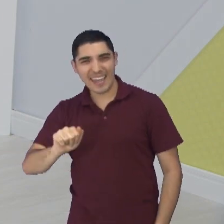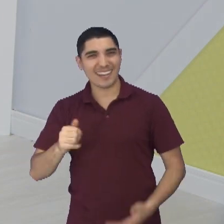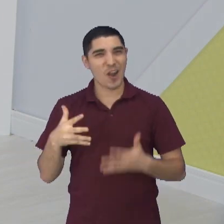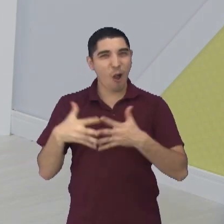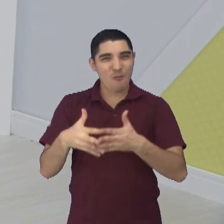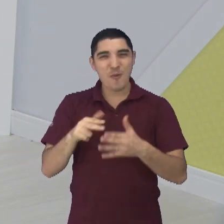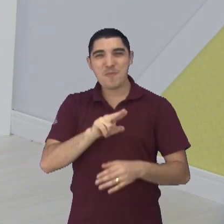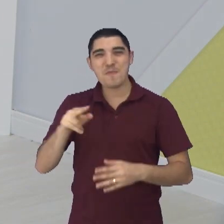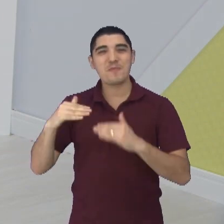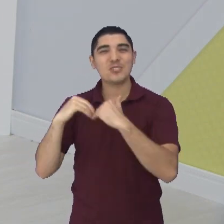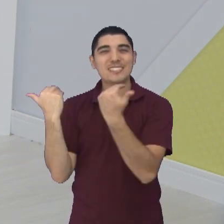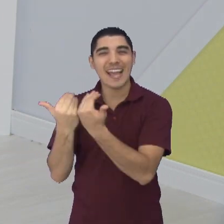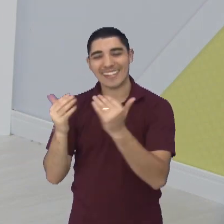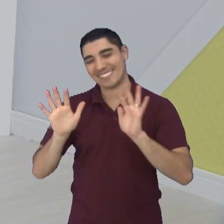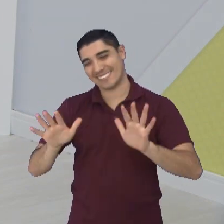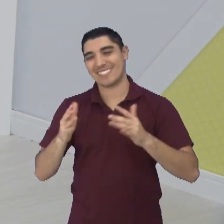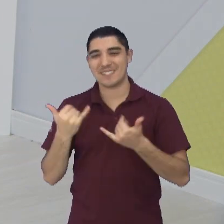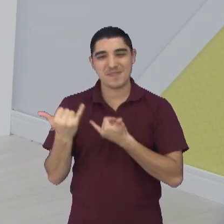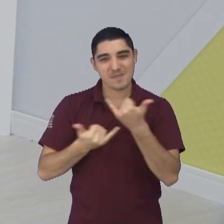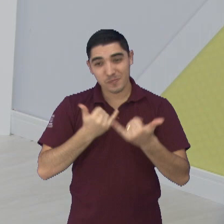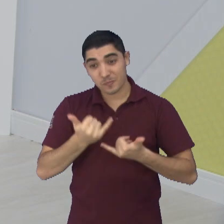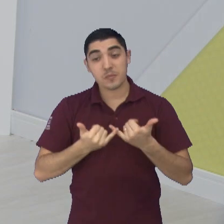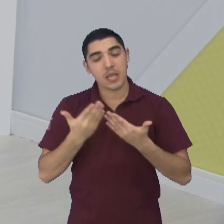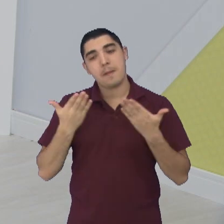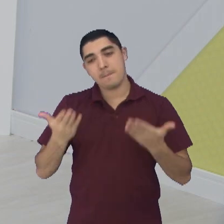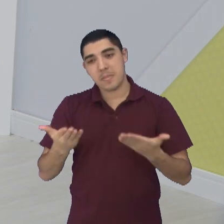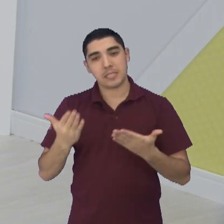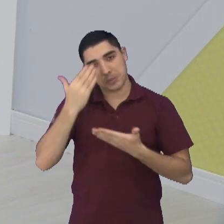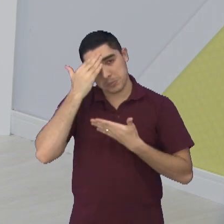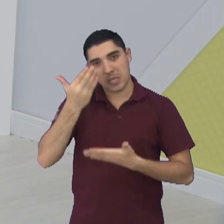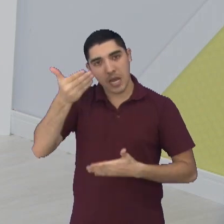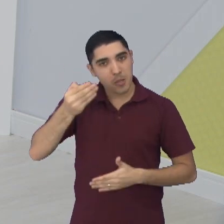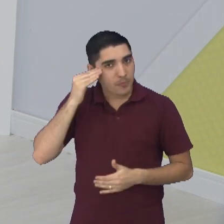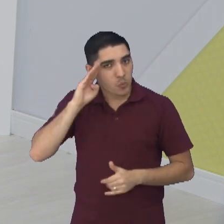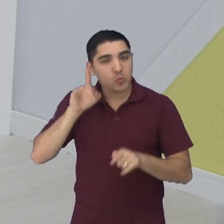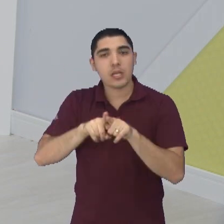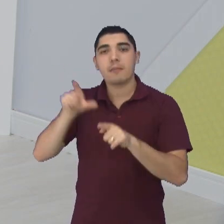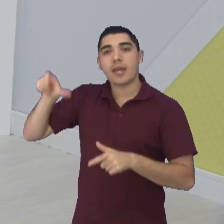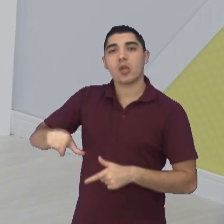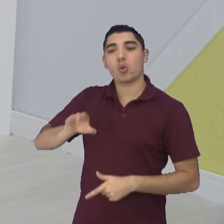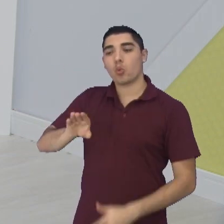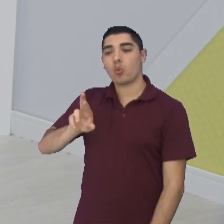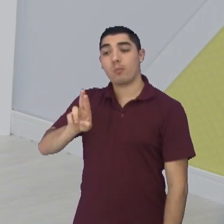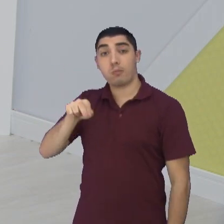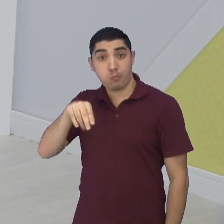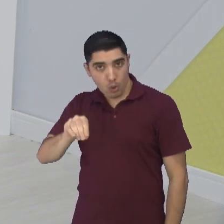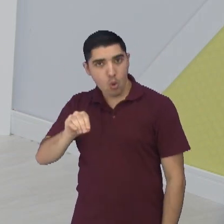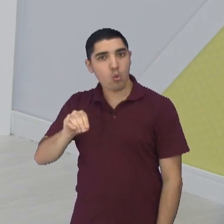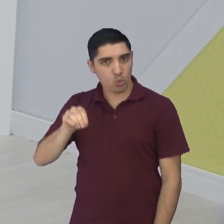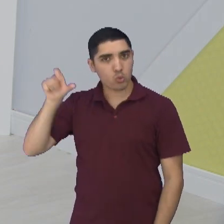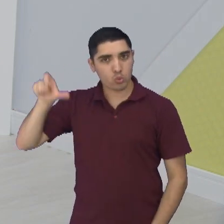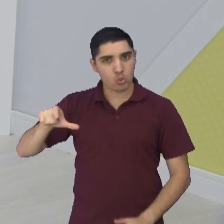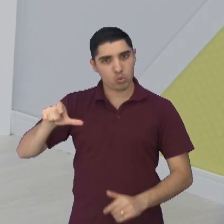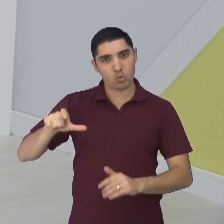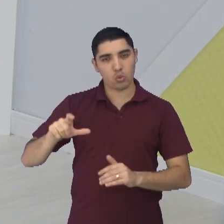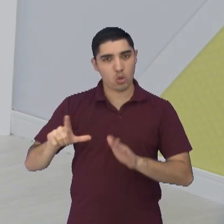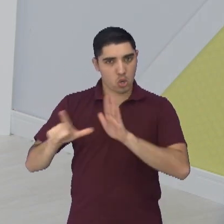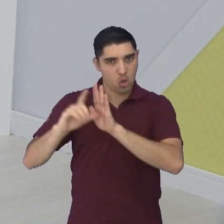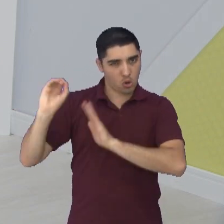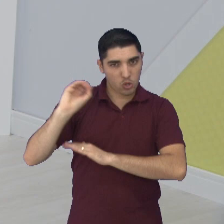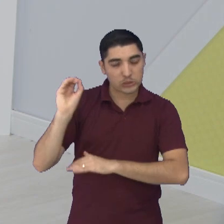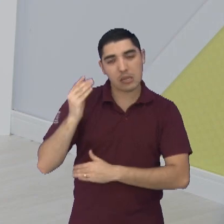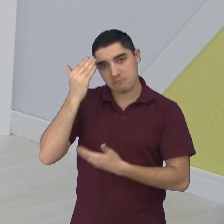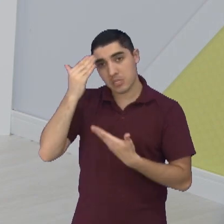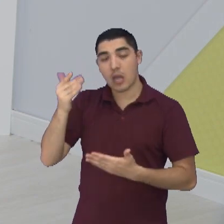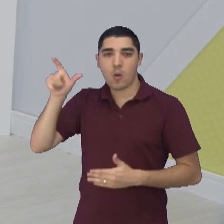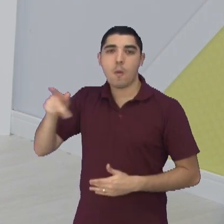Brunão, parabéns pelo papo. Bruno, obrigado pela sua atenção aqui com a TV Câmara. E legal saber dele, que é um dos gestores,